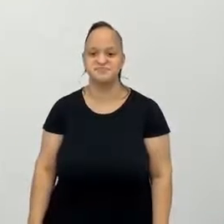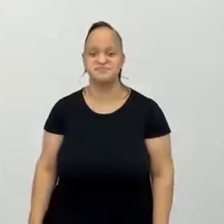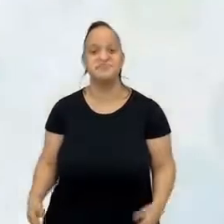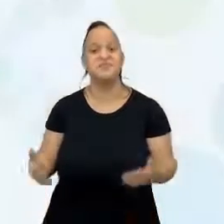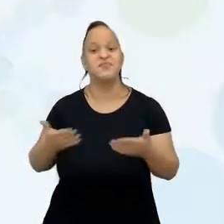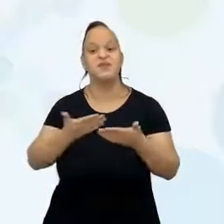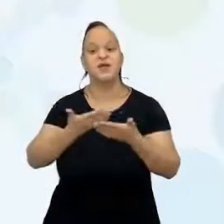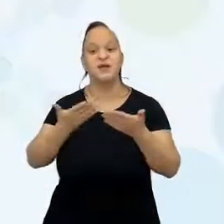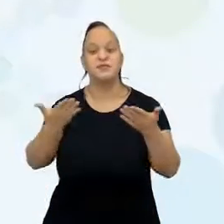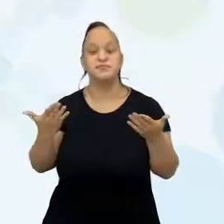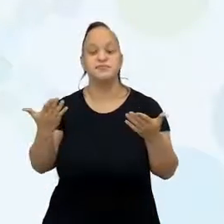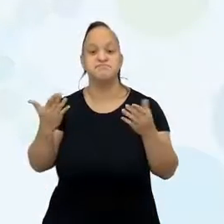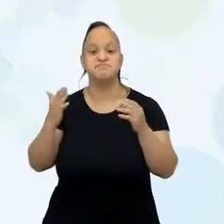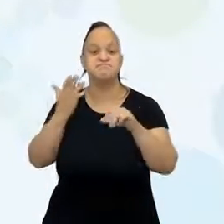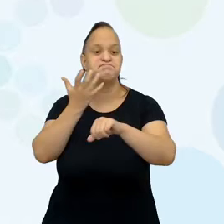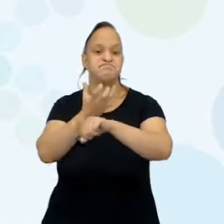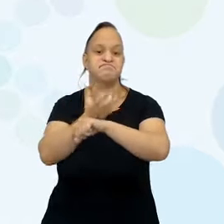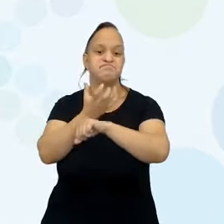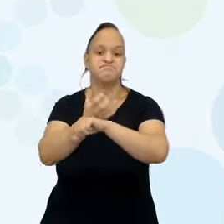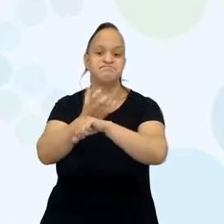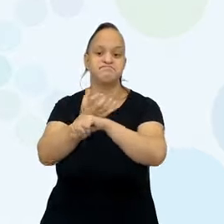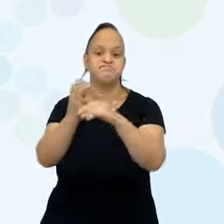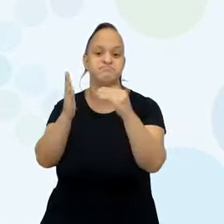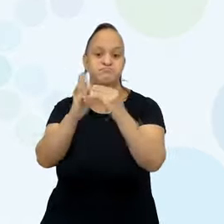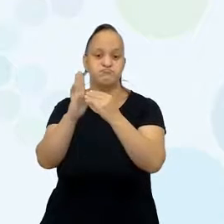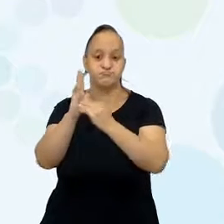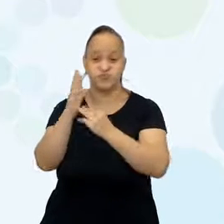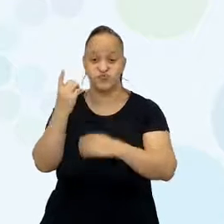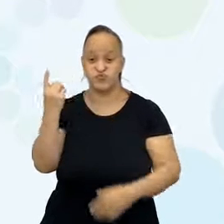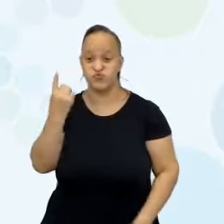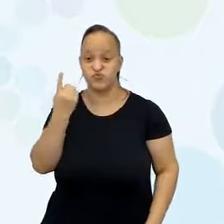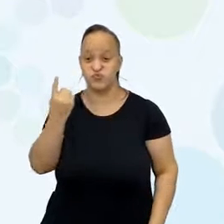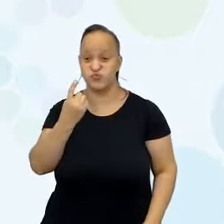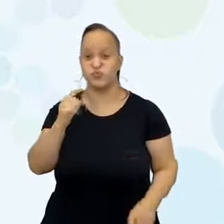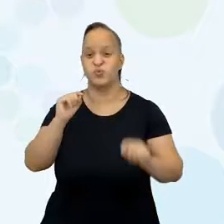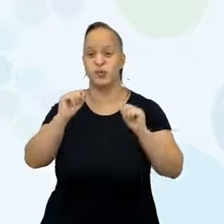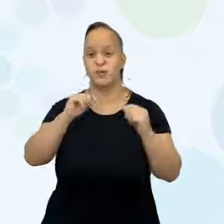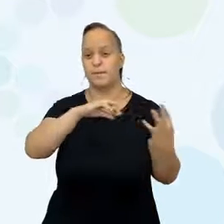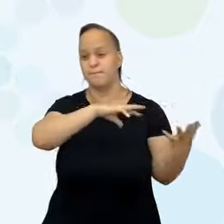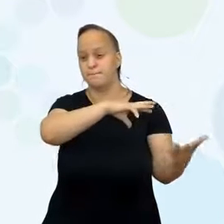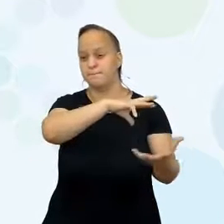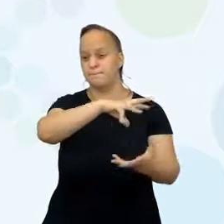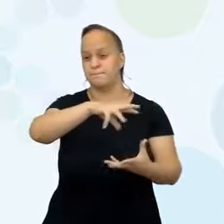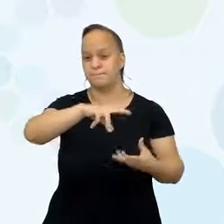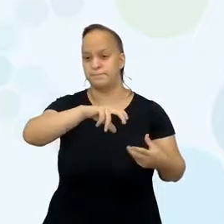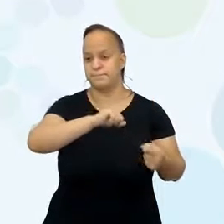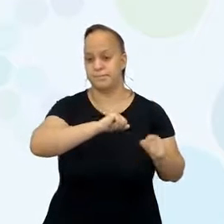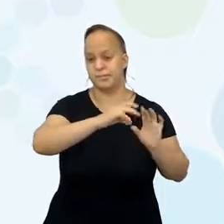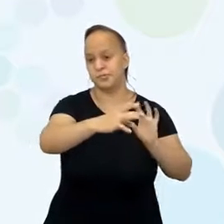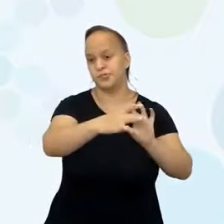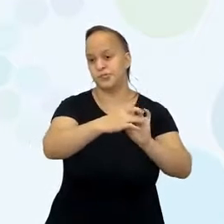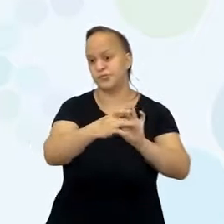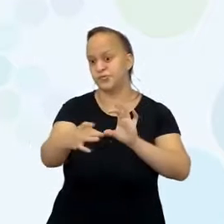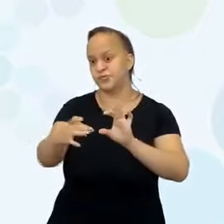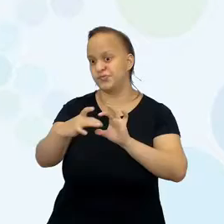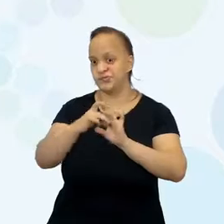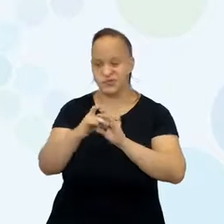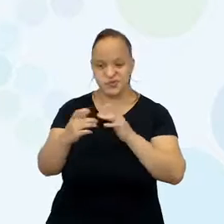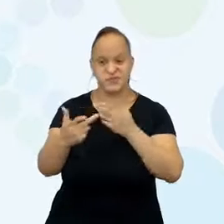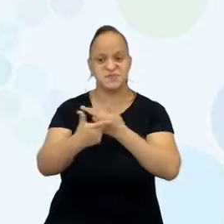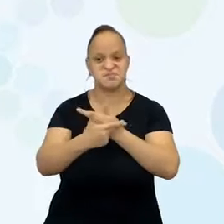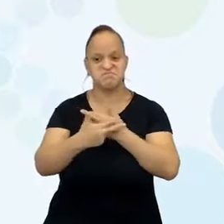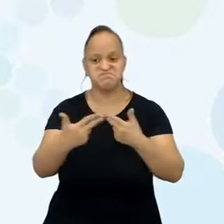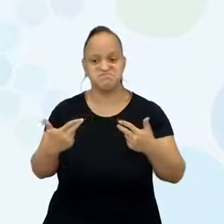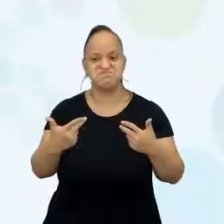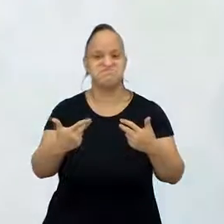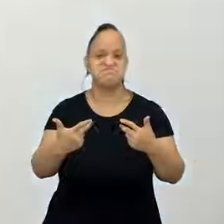na unidade curricular 1, no mundo tudo está interligado, né? Então hoje a gente vai falar um pouquinho sobre as